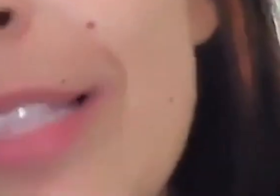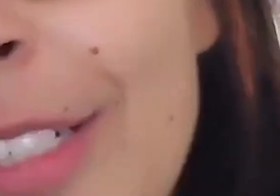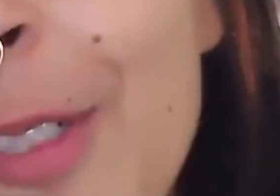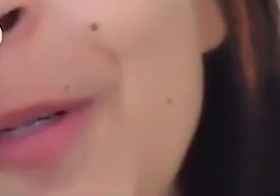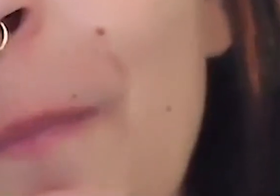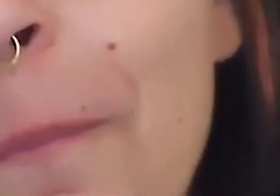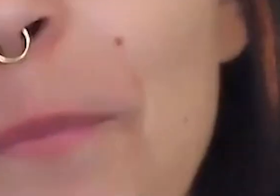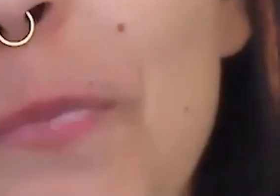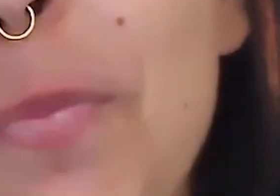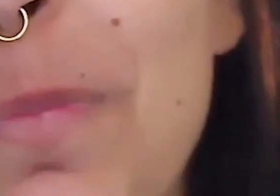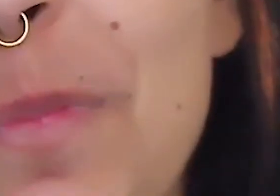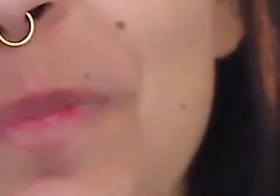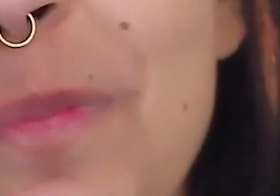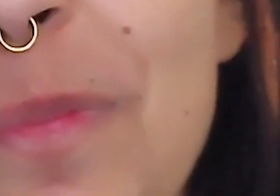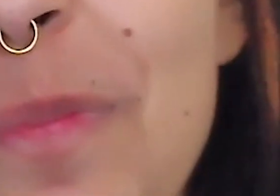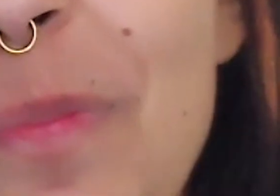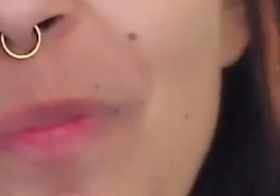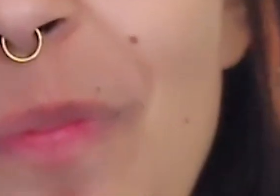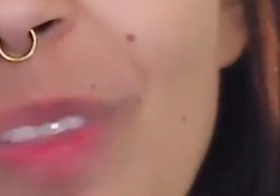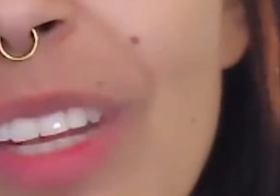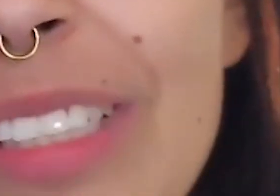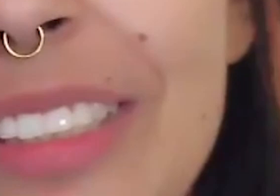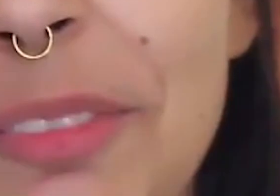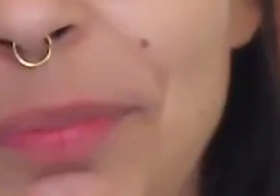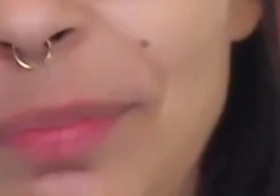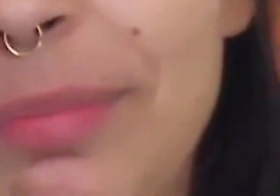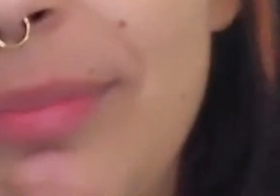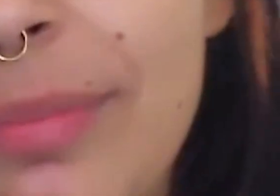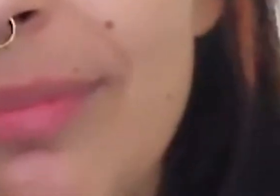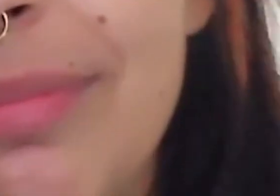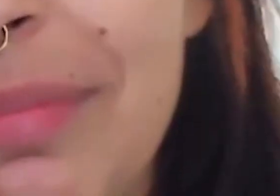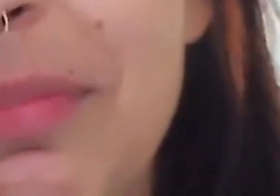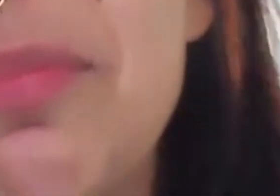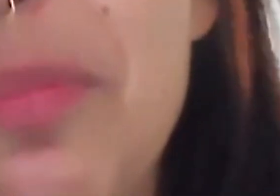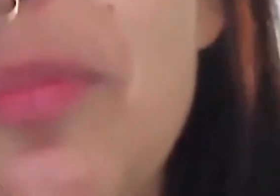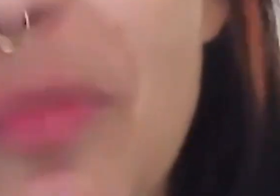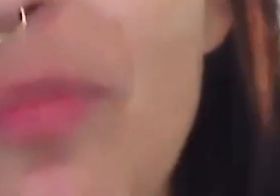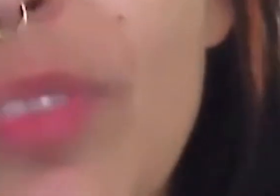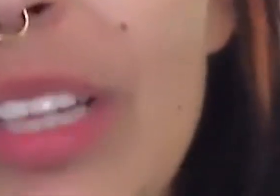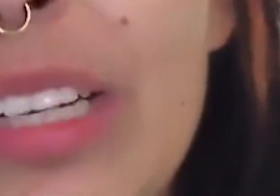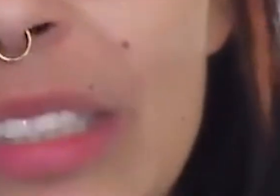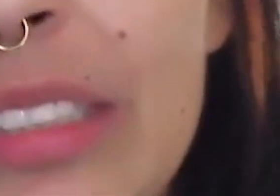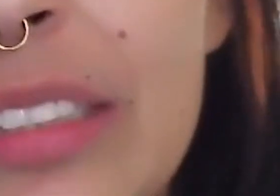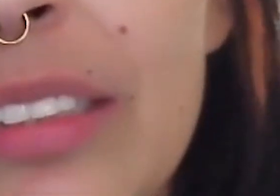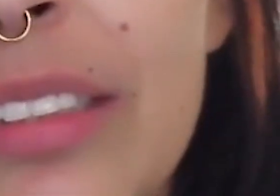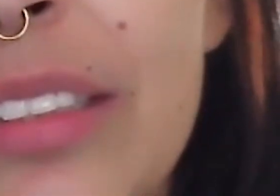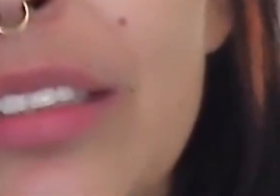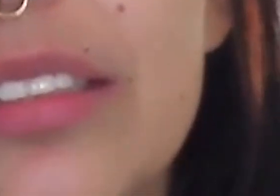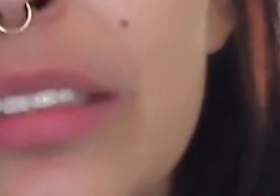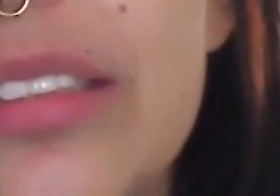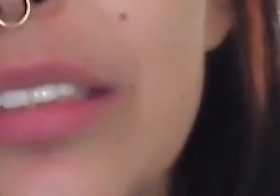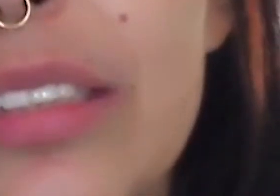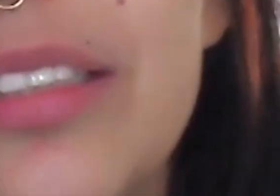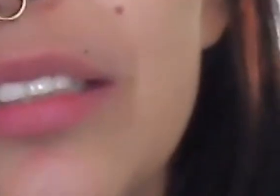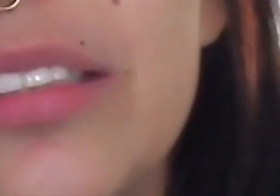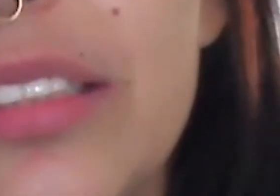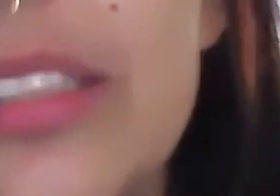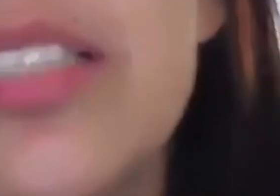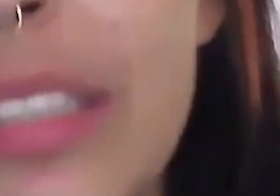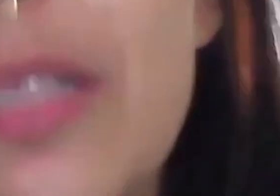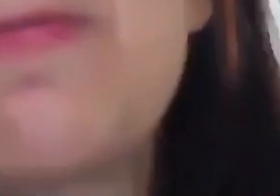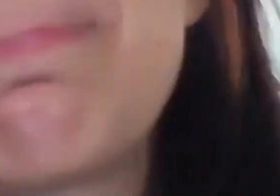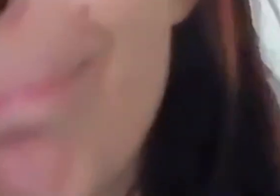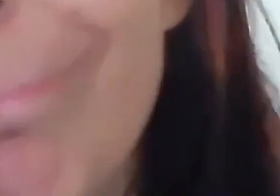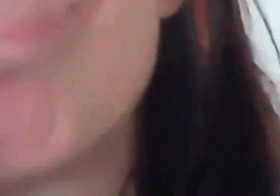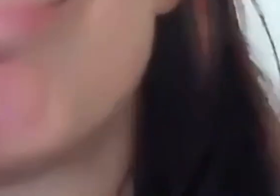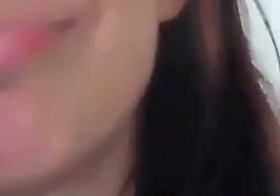estamos começando é é difícil Agora eu vou te dizer uma coisa que você não é o que você quer ouvir mas você não pode usar não